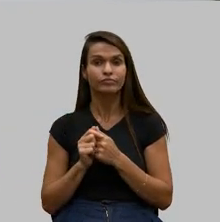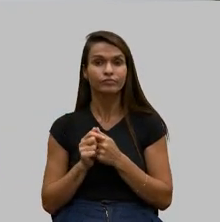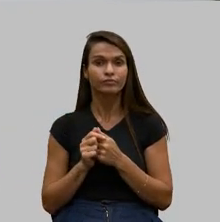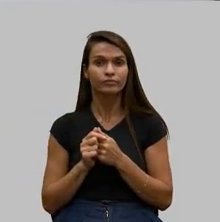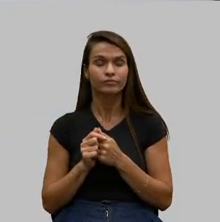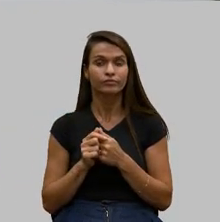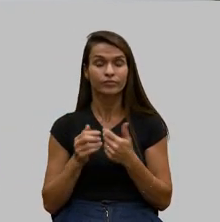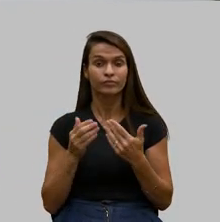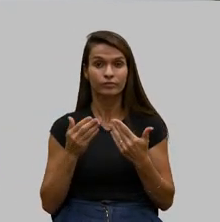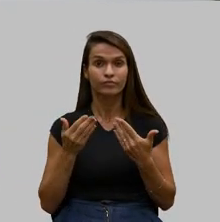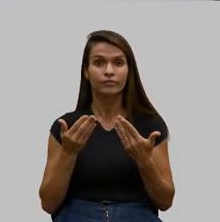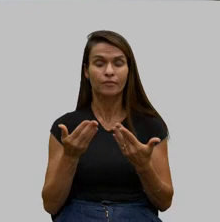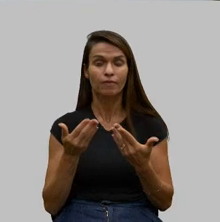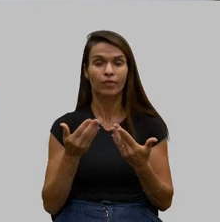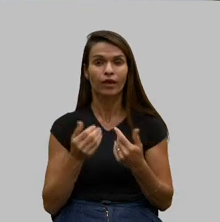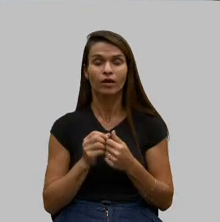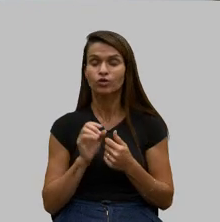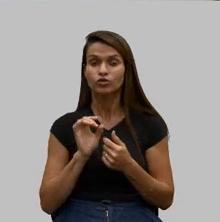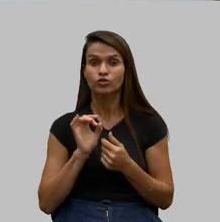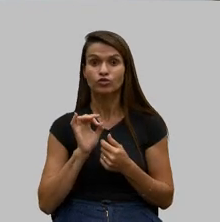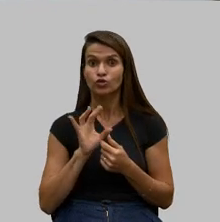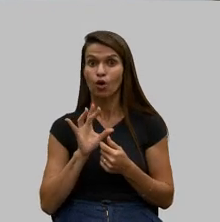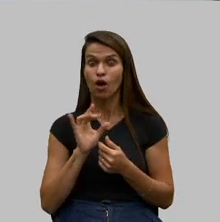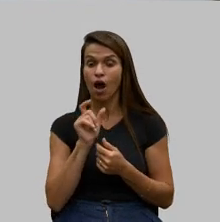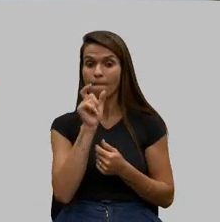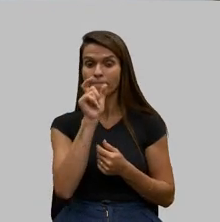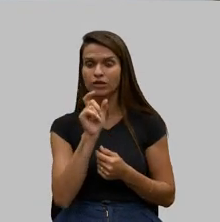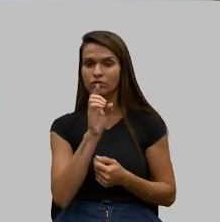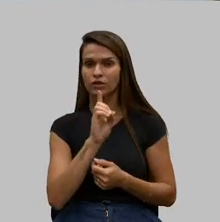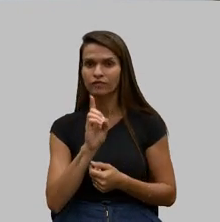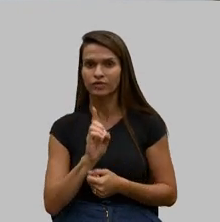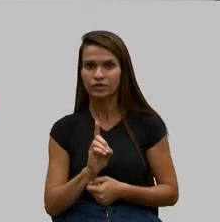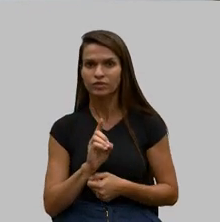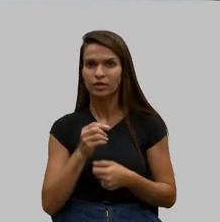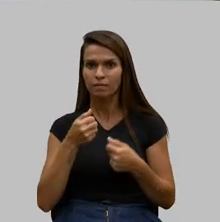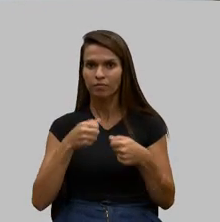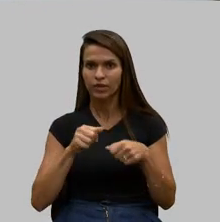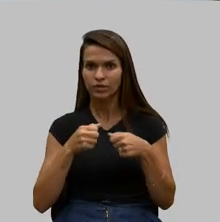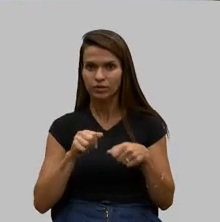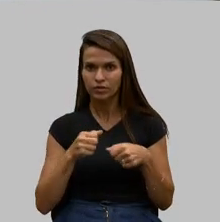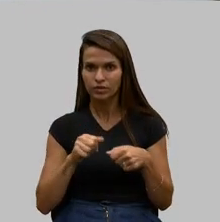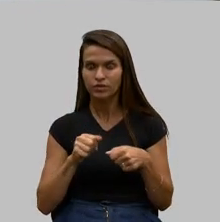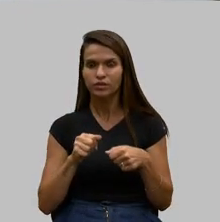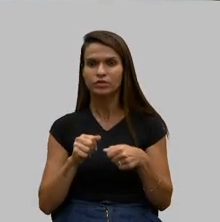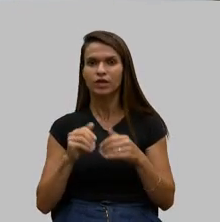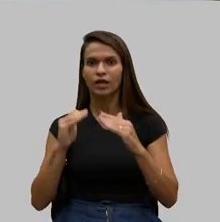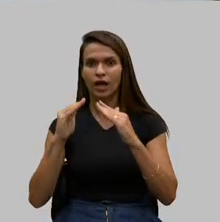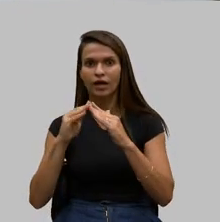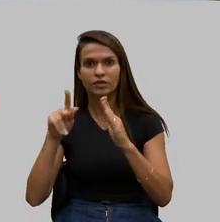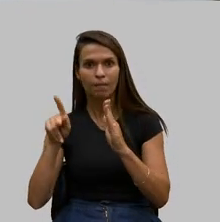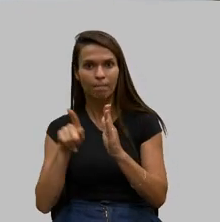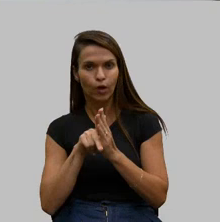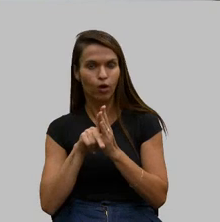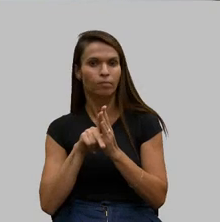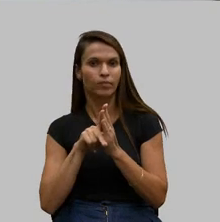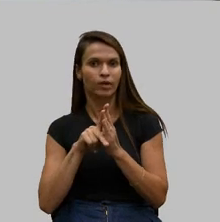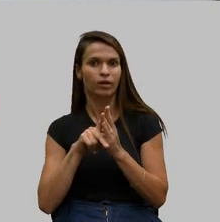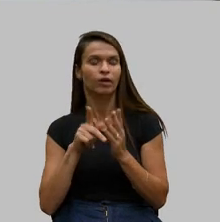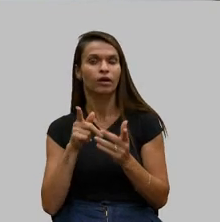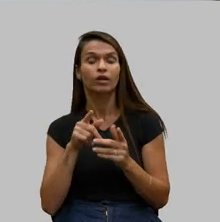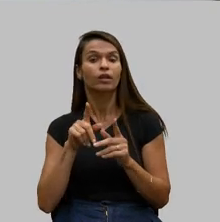então Não é só a pessoa com deficiência que precisa do centro dia a família também